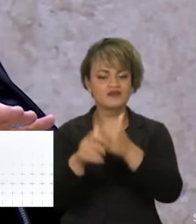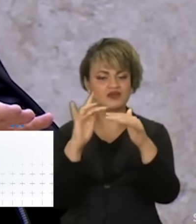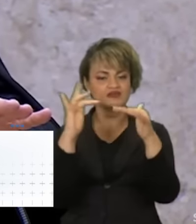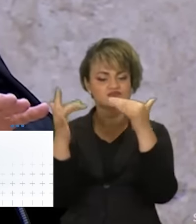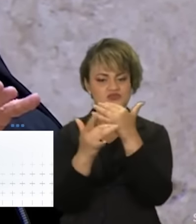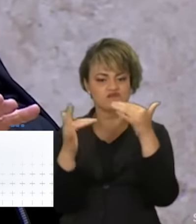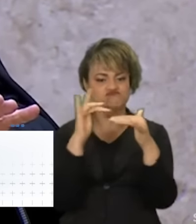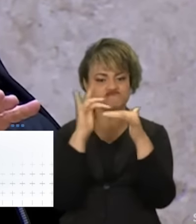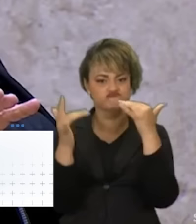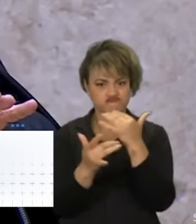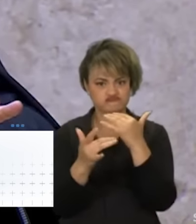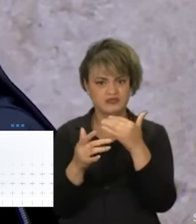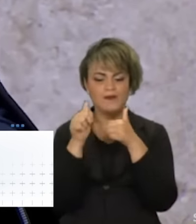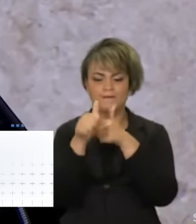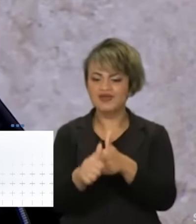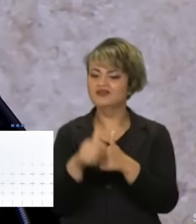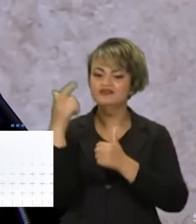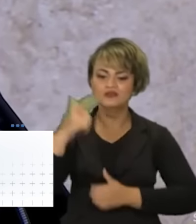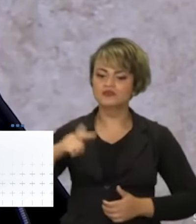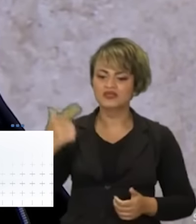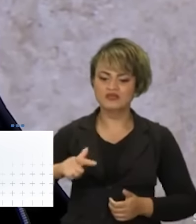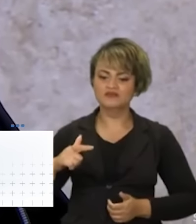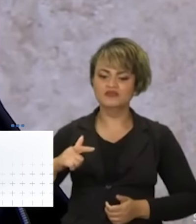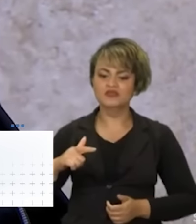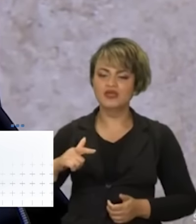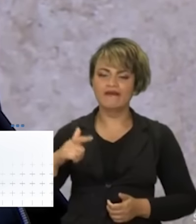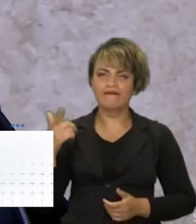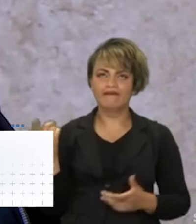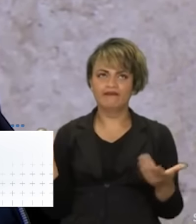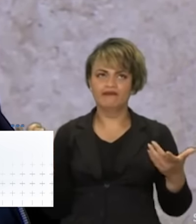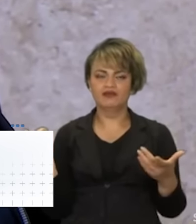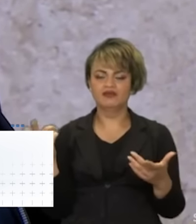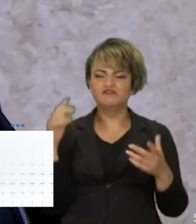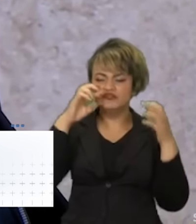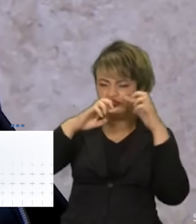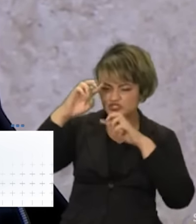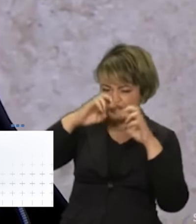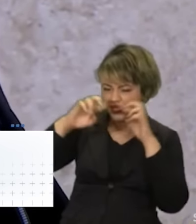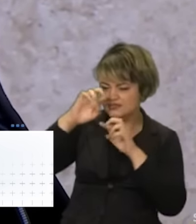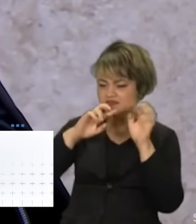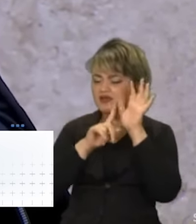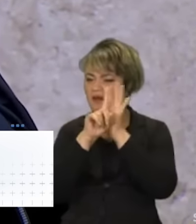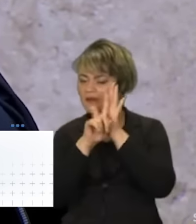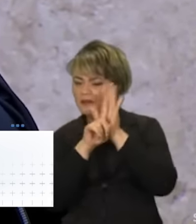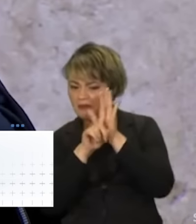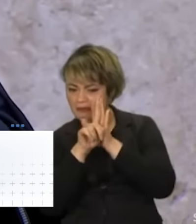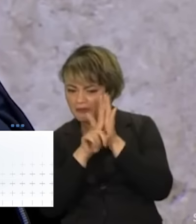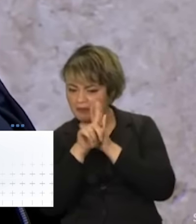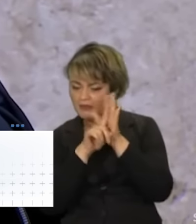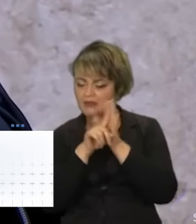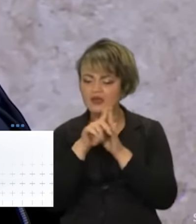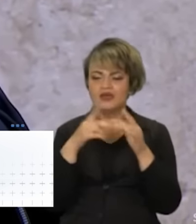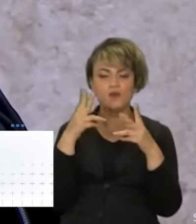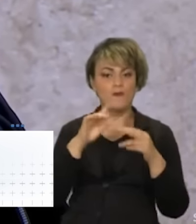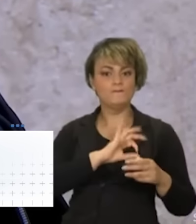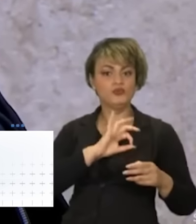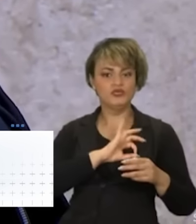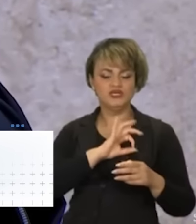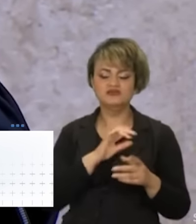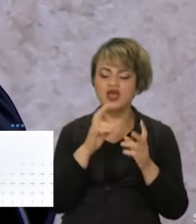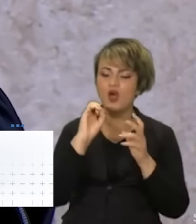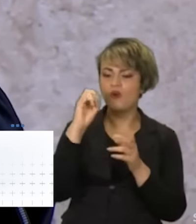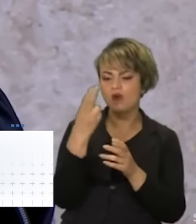sociais. Portanto, não houve aqui nenhum tipo de investigação de natureza policial ou